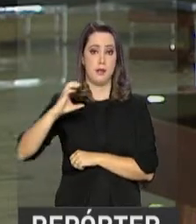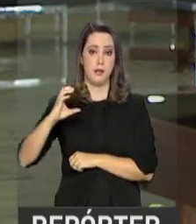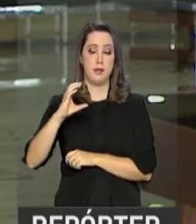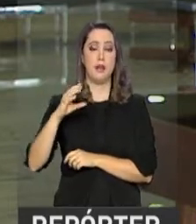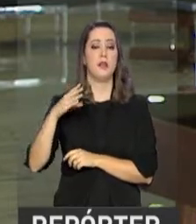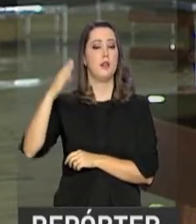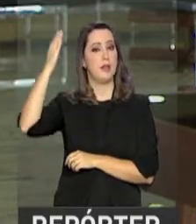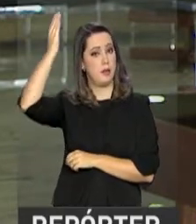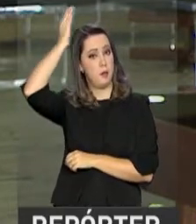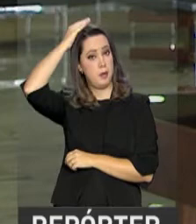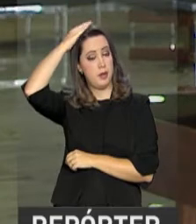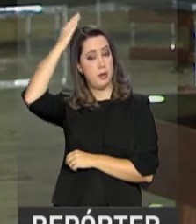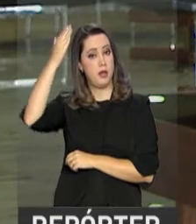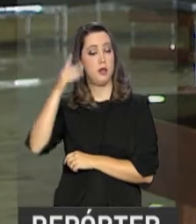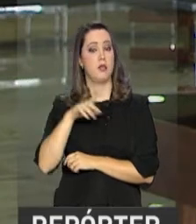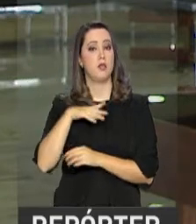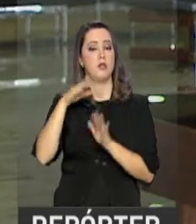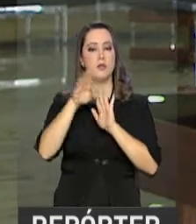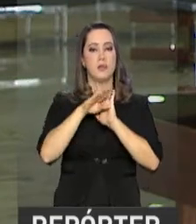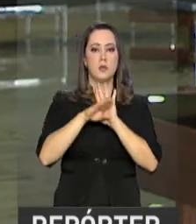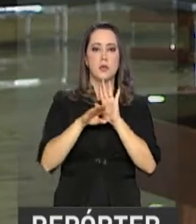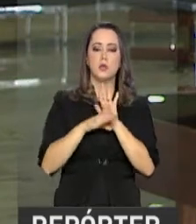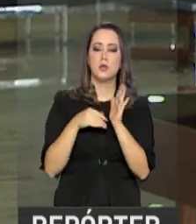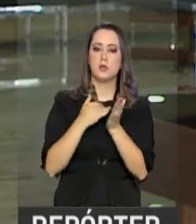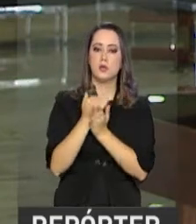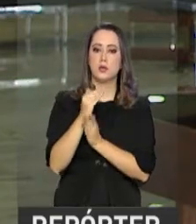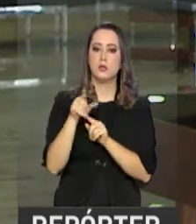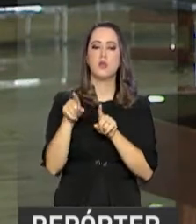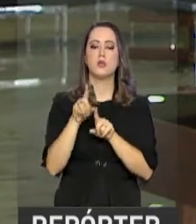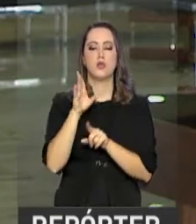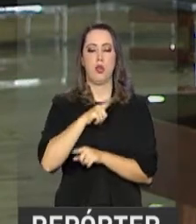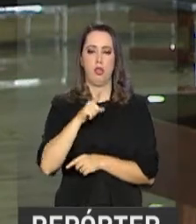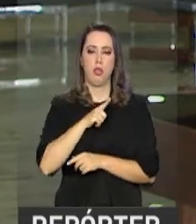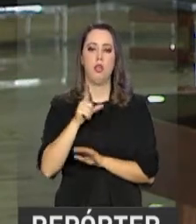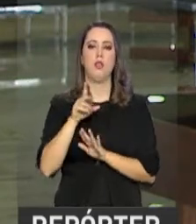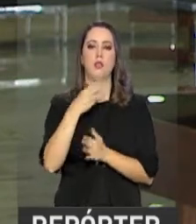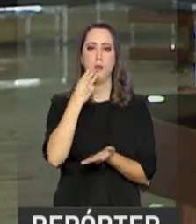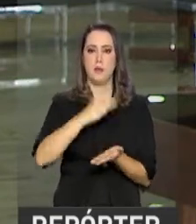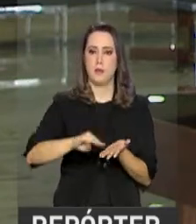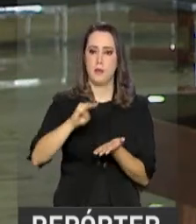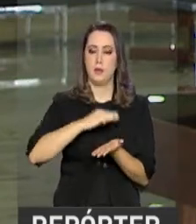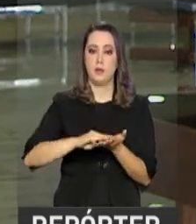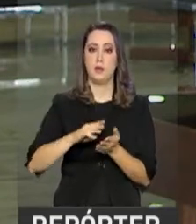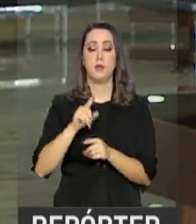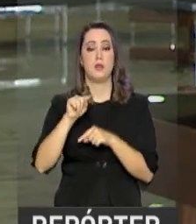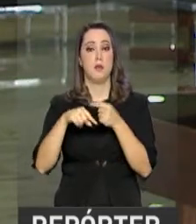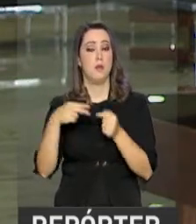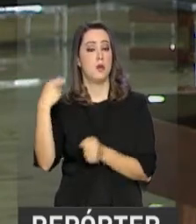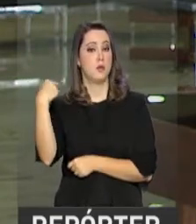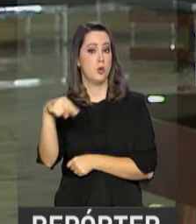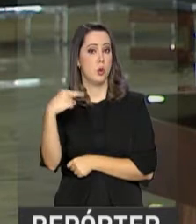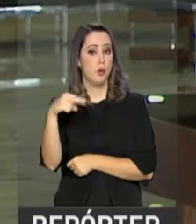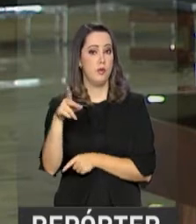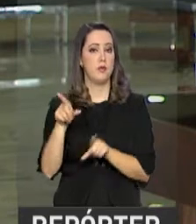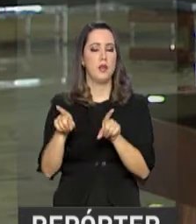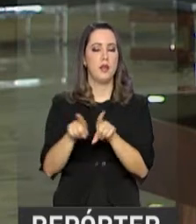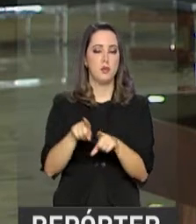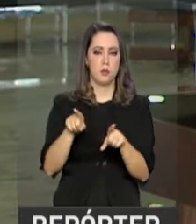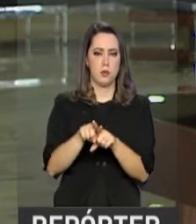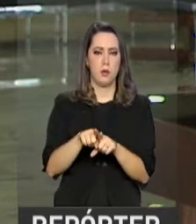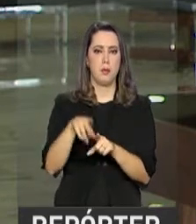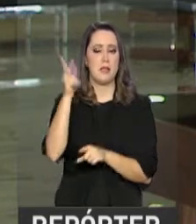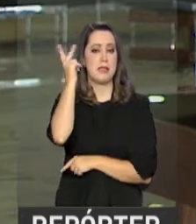passarão por um projeto-piloto implantar um sistema em novembro são paulo também passou a disponibilizar